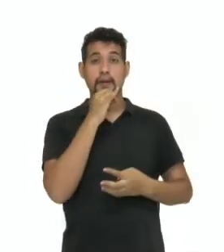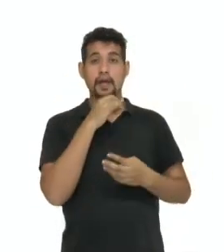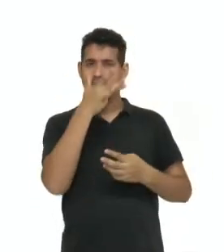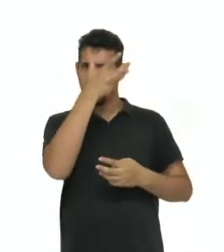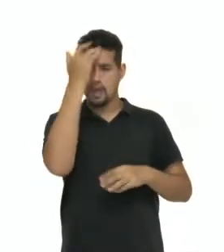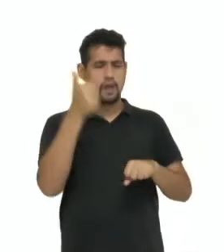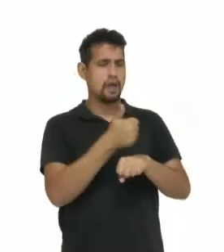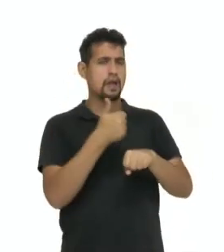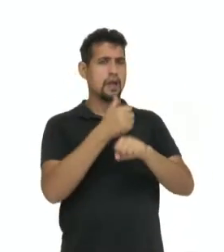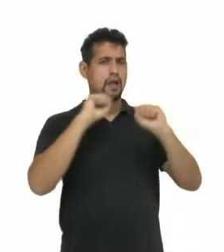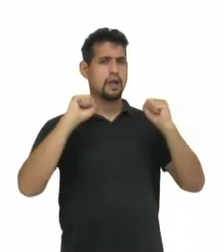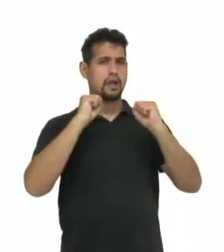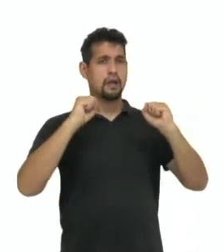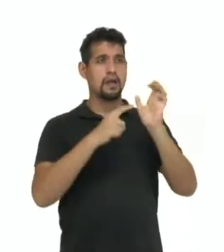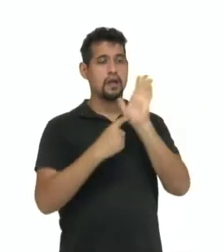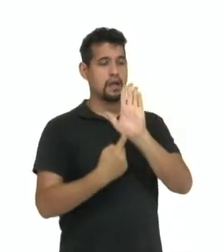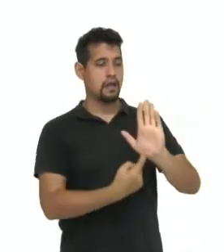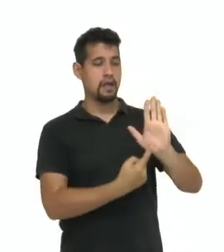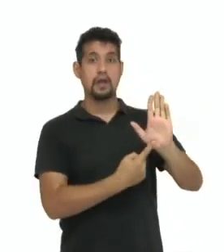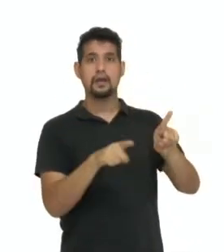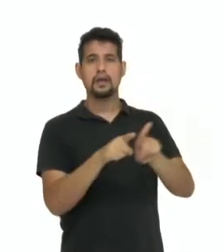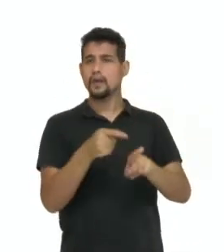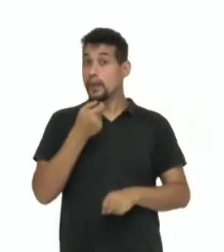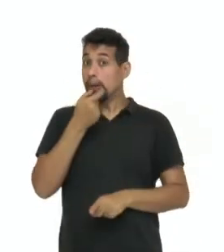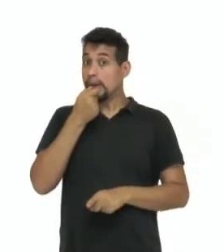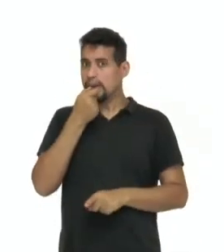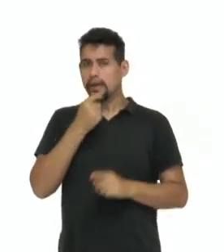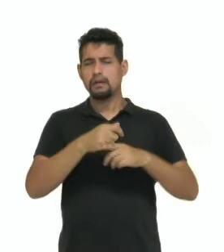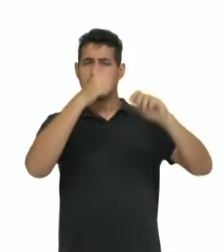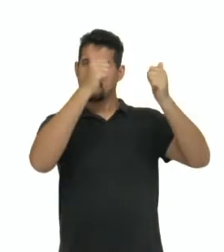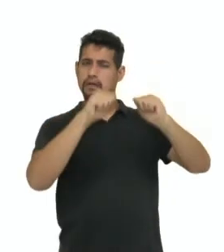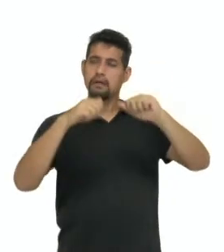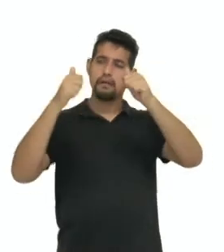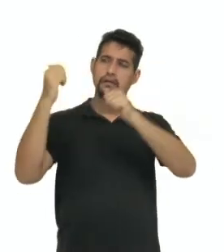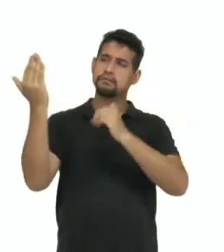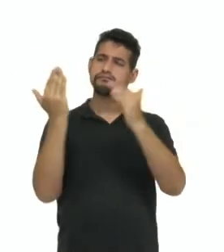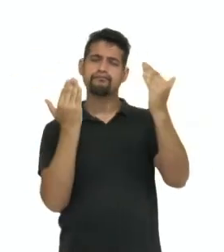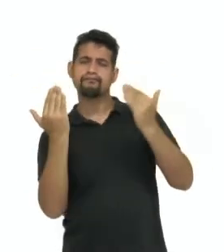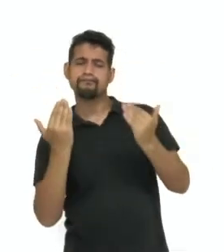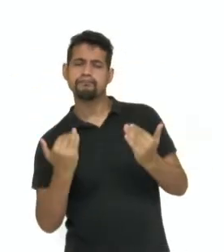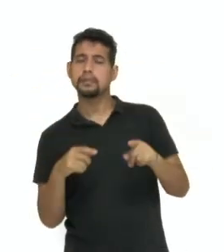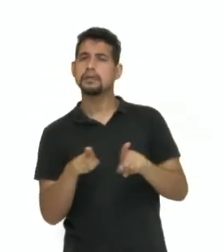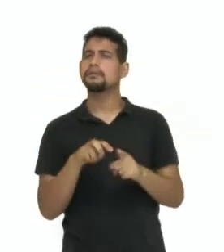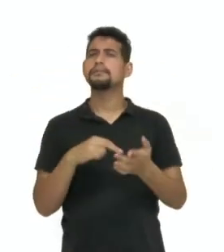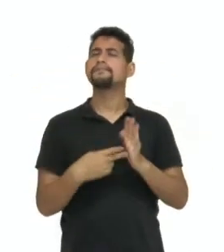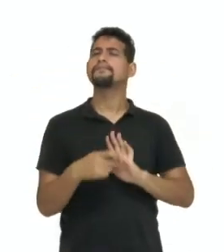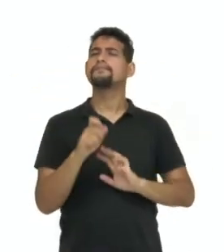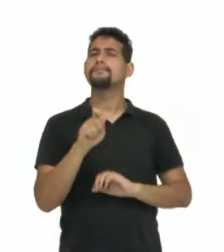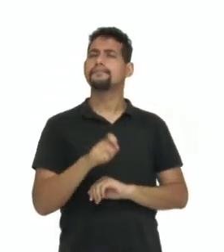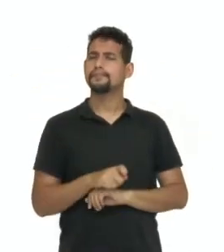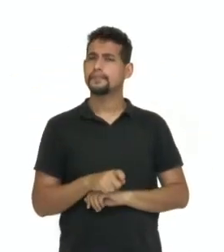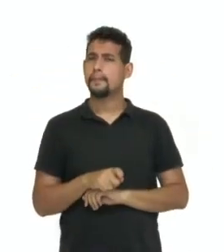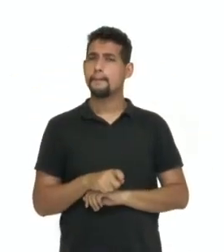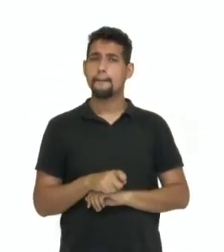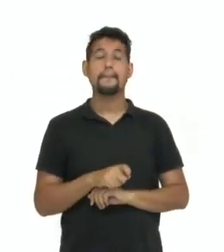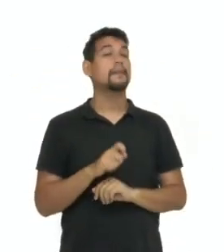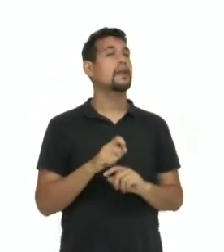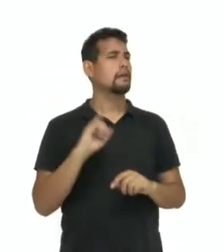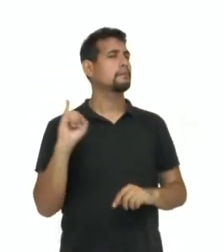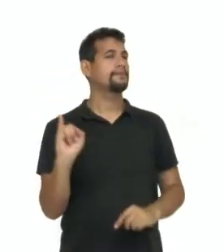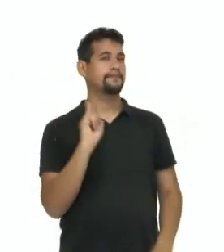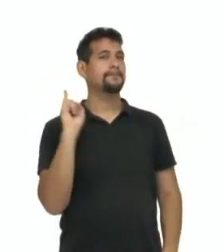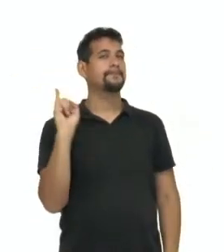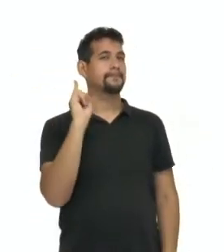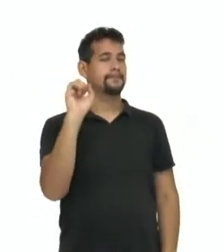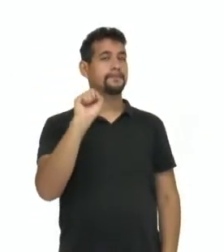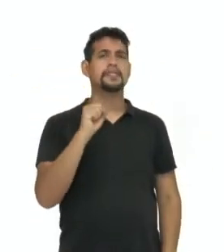atleta faz sua apresentação e os árbitros avaliam, né? Os critérios são extremamente